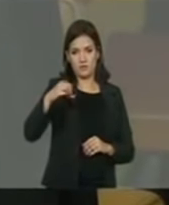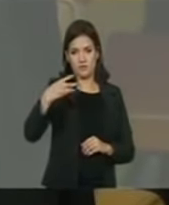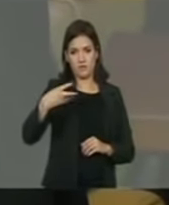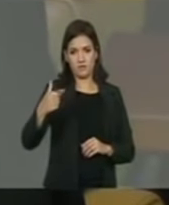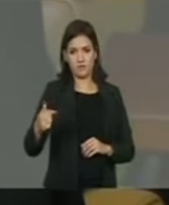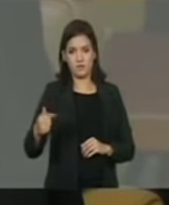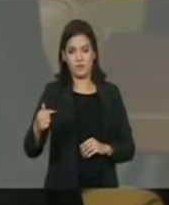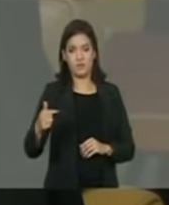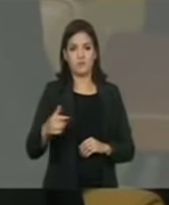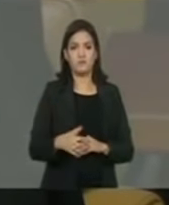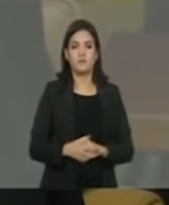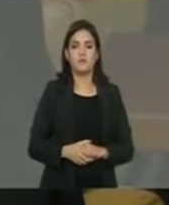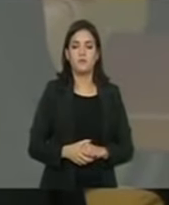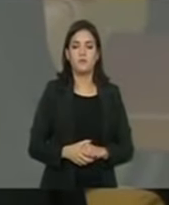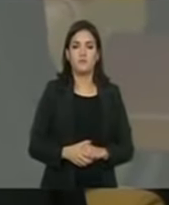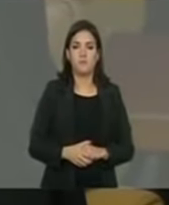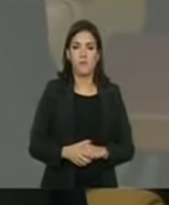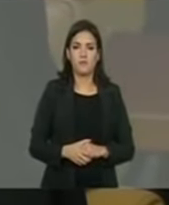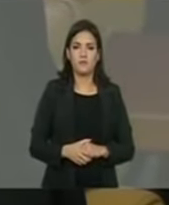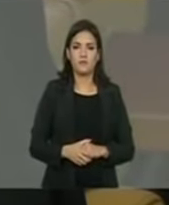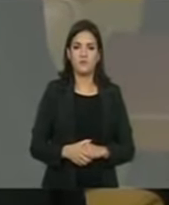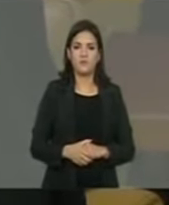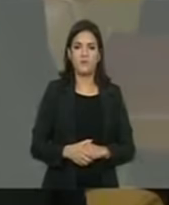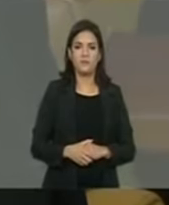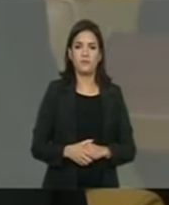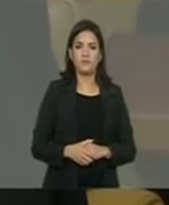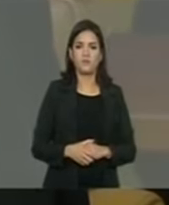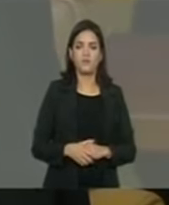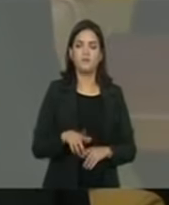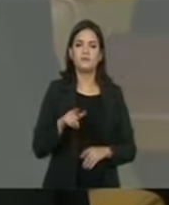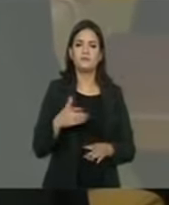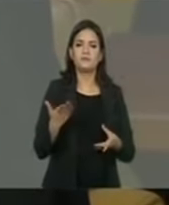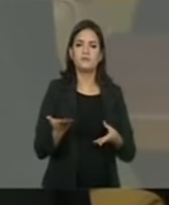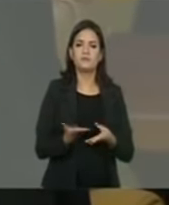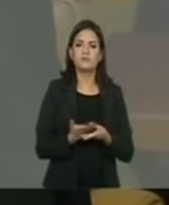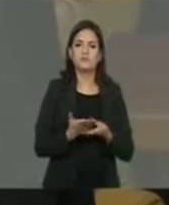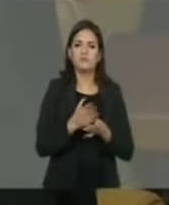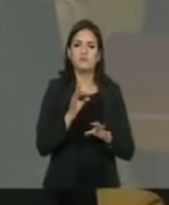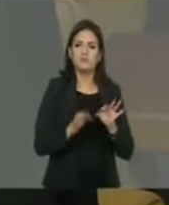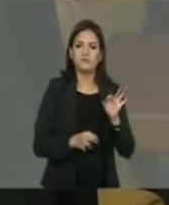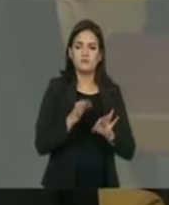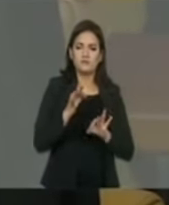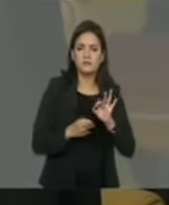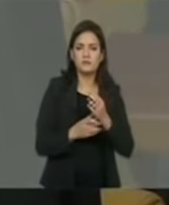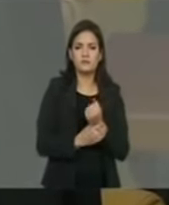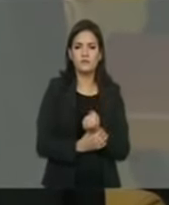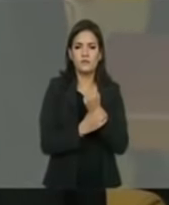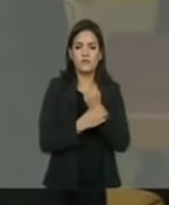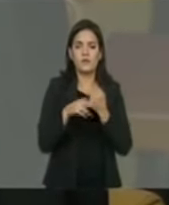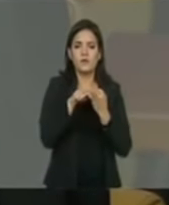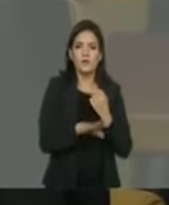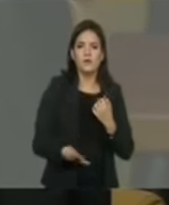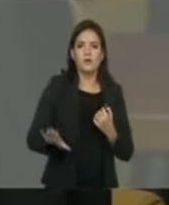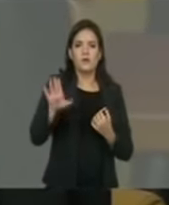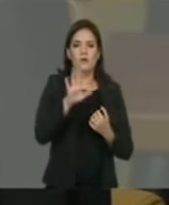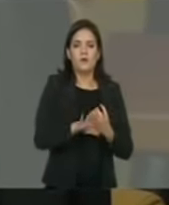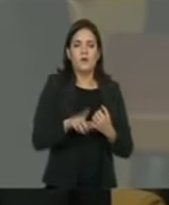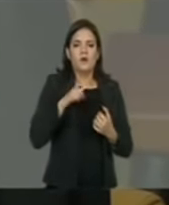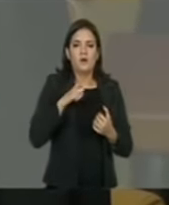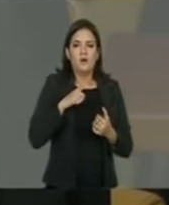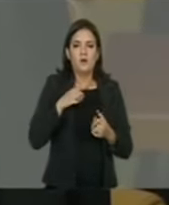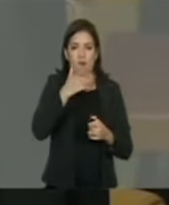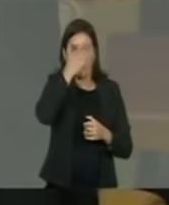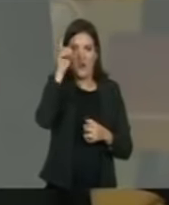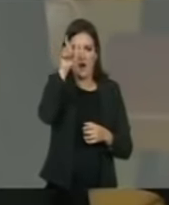que dispunha sobre processo e julgamento é nos crimes com segurança nacional que impunha ao acusado